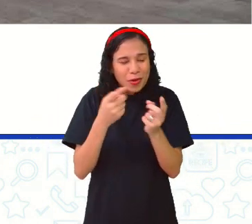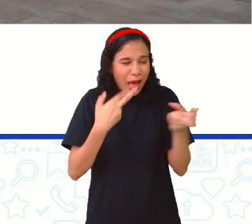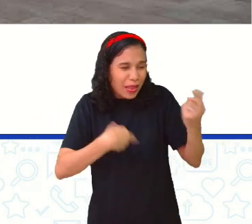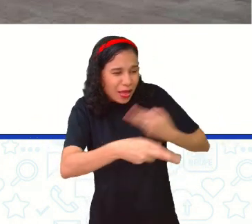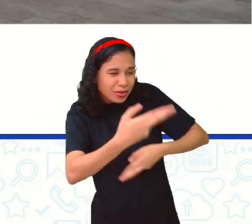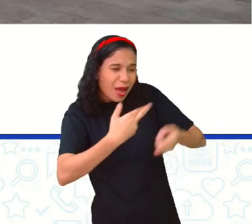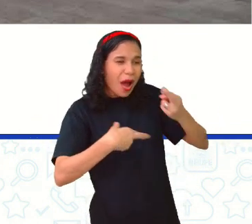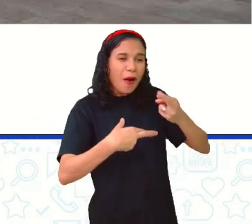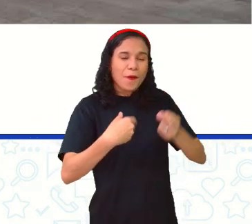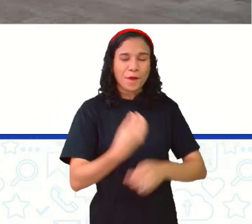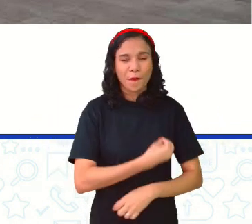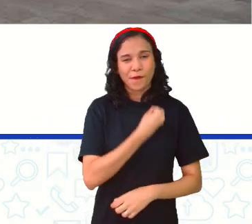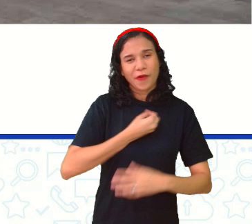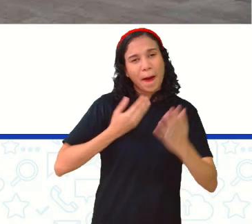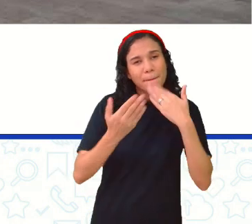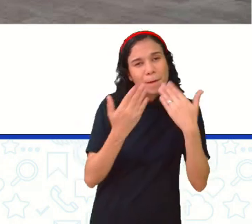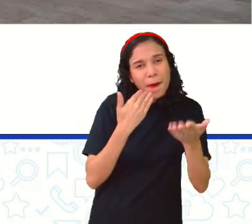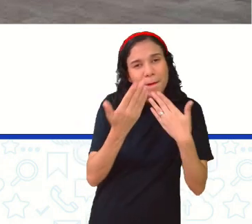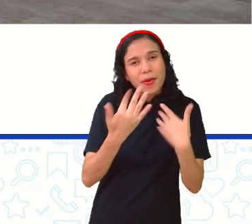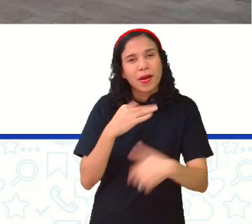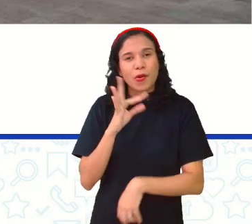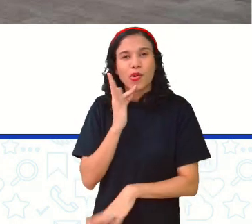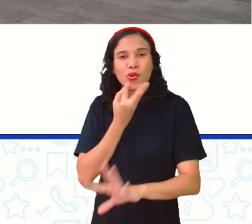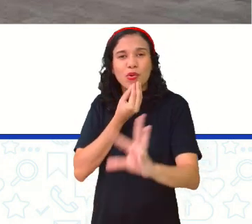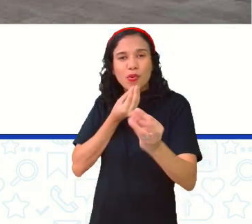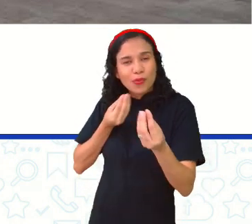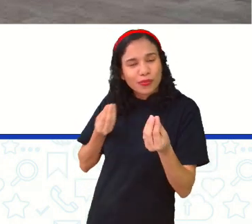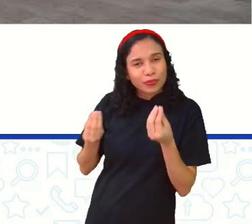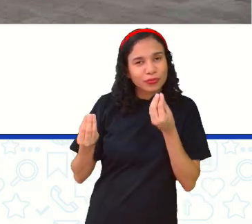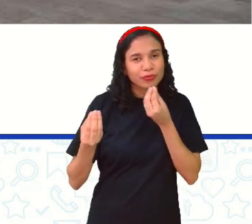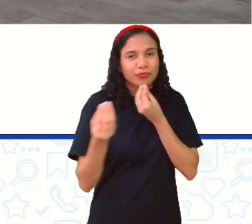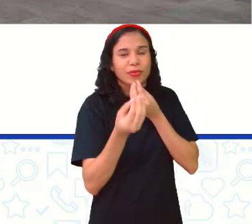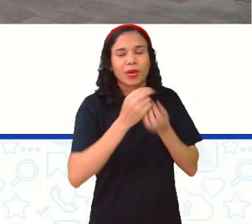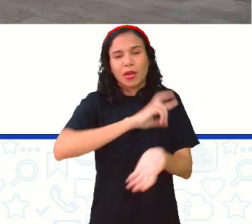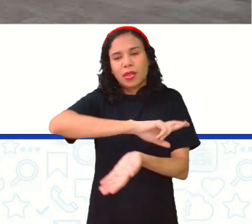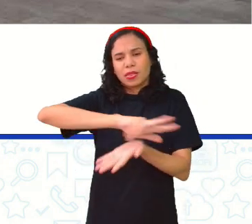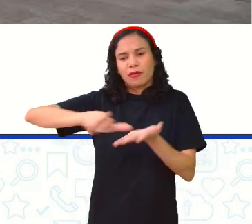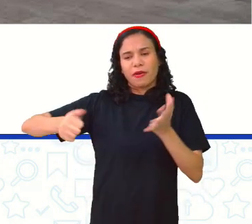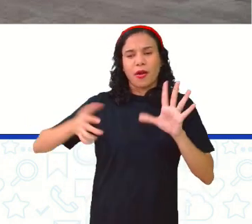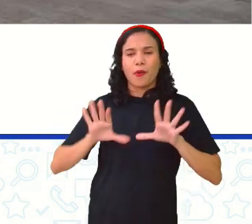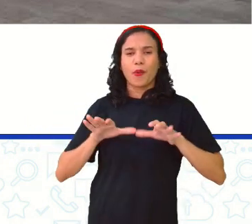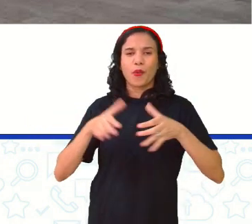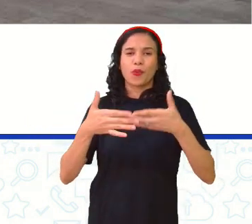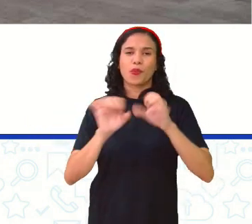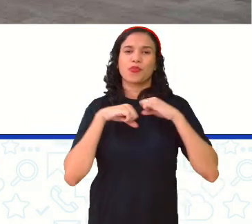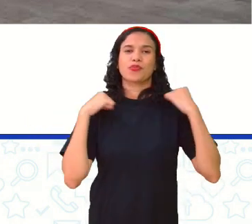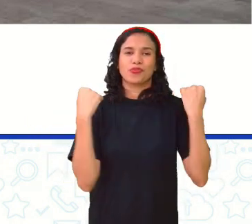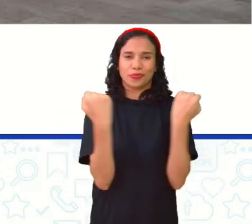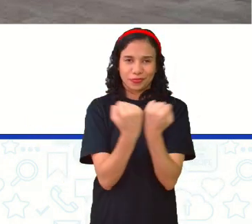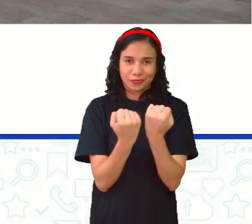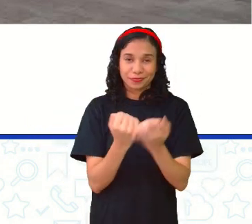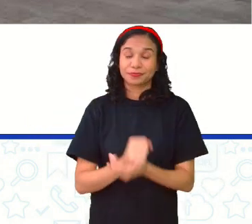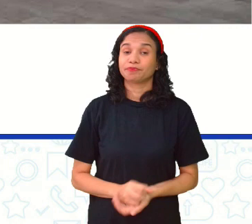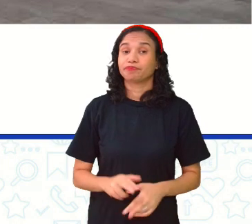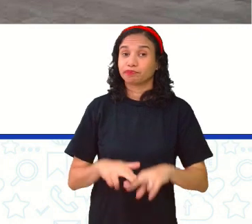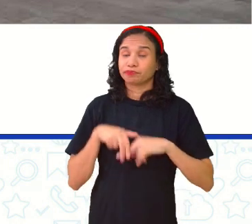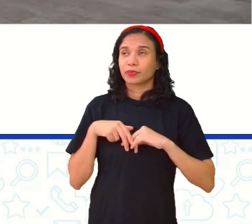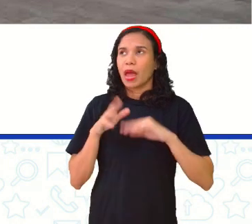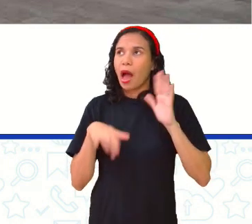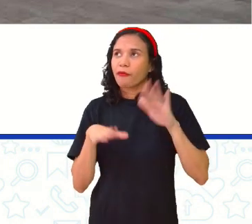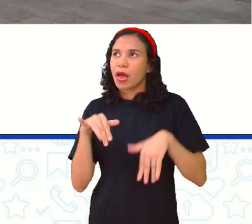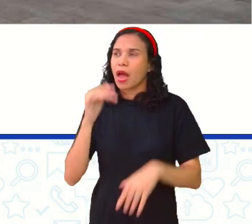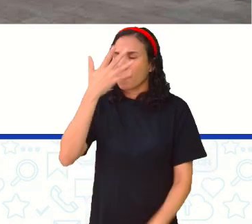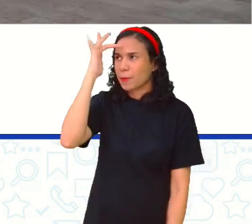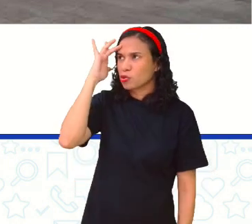relações, convívio e trocas entre os mais diversos grupos que compõem a comunidade. Então, às vezes você